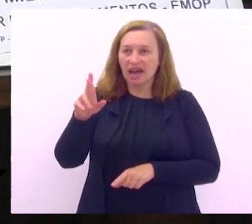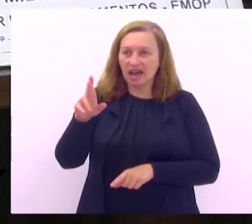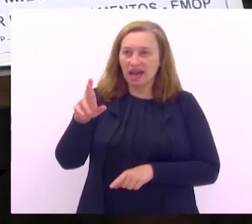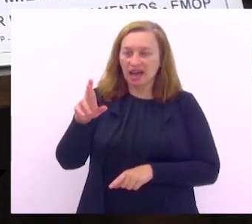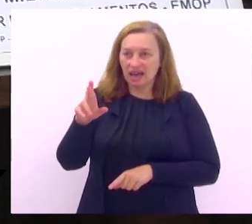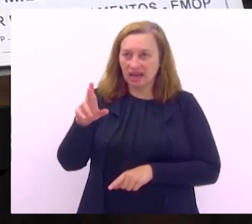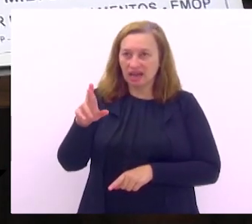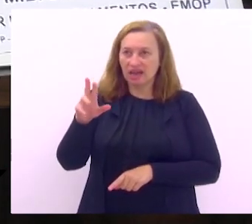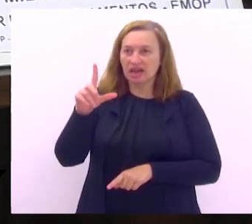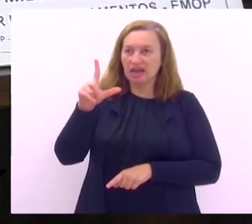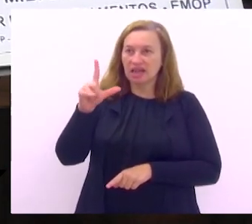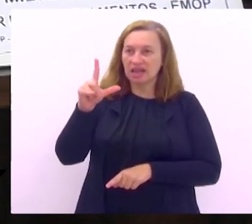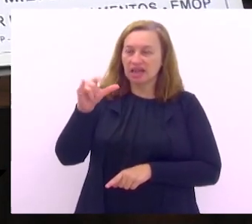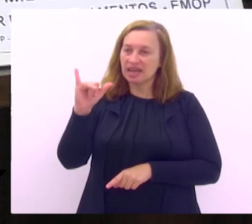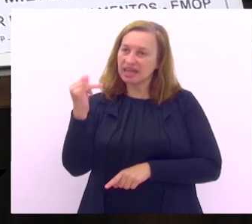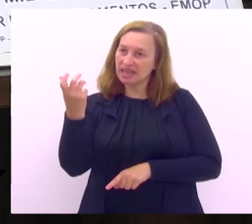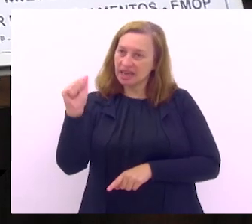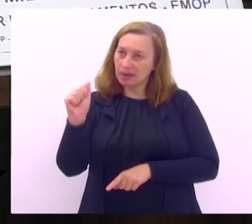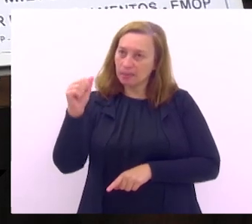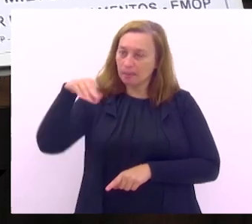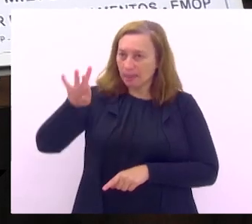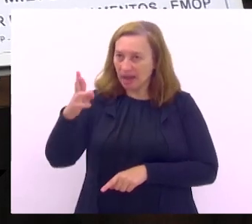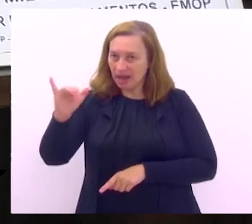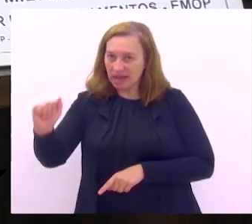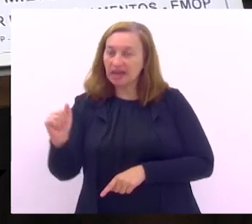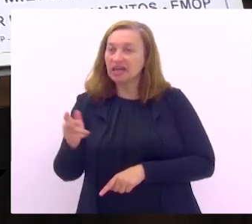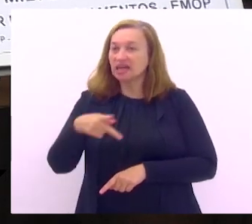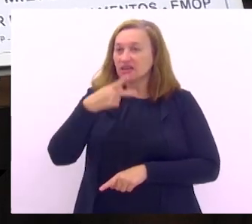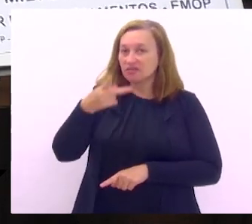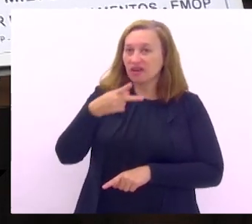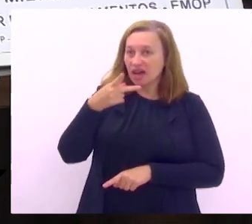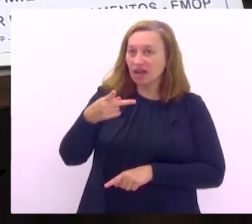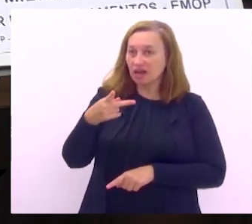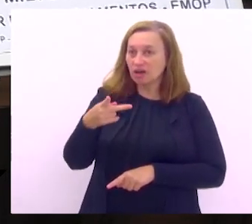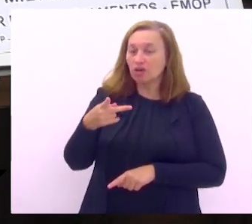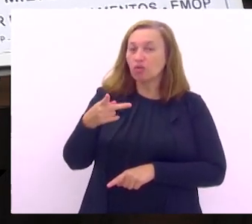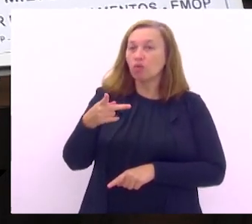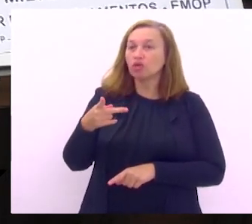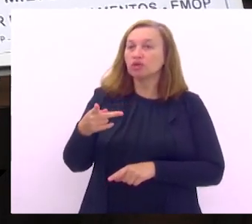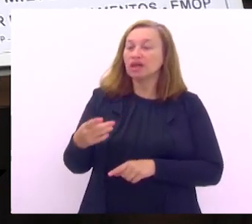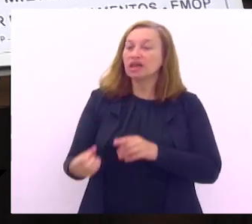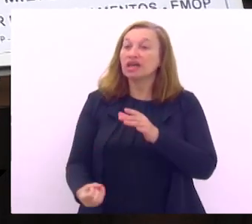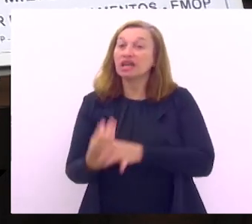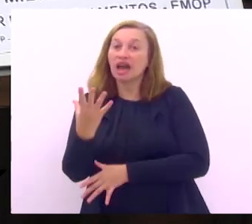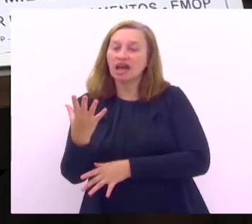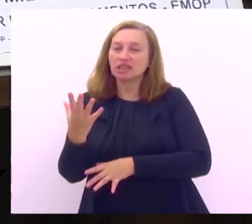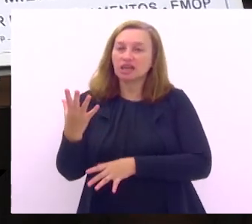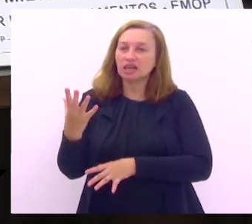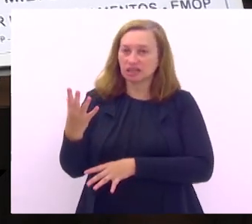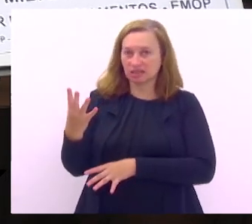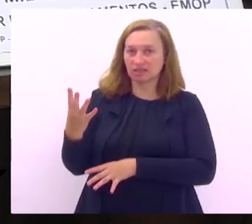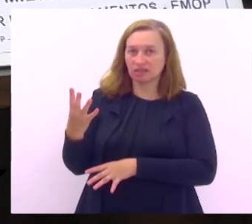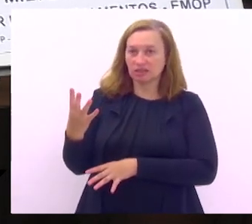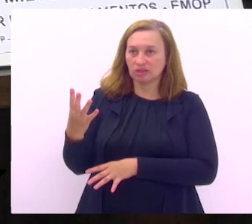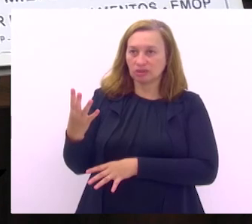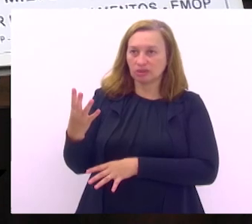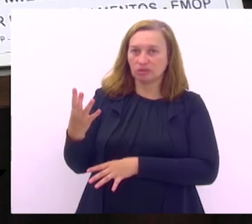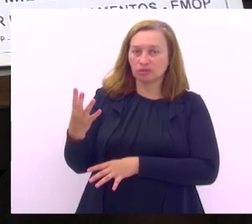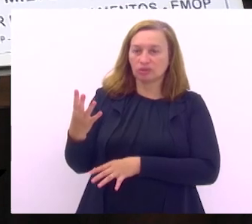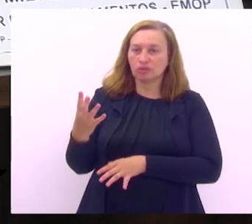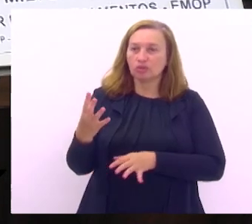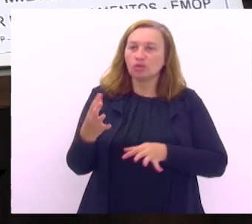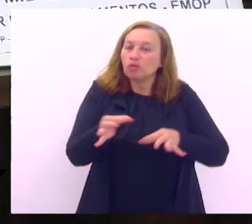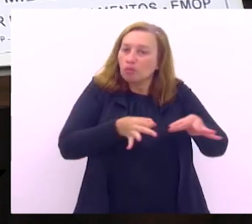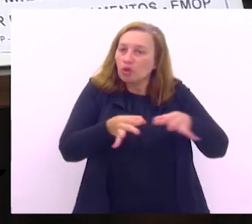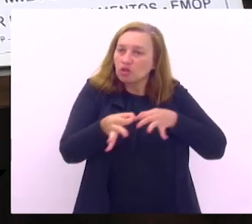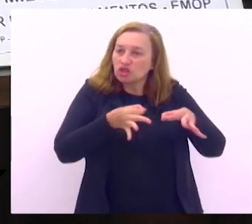é sólida, ou seja, na prancheta ela não existe, só quando ela vira obra, efetivamente. Então, todos nós